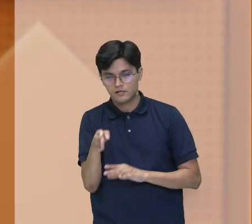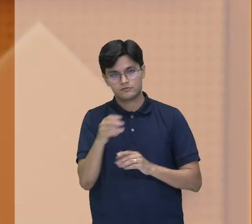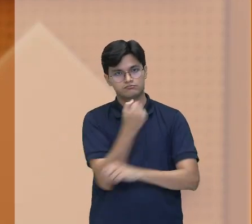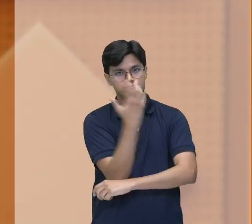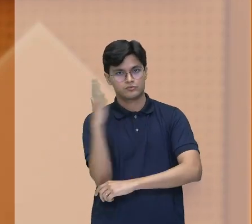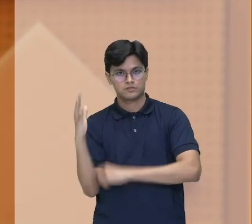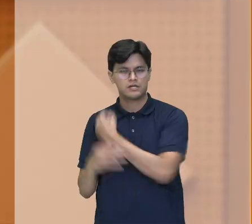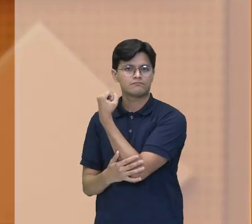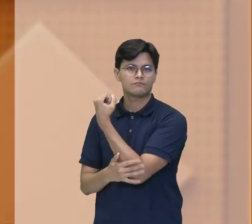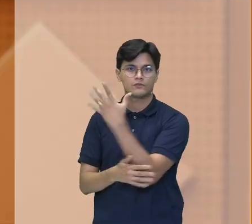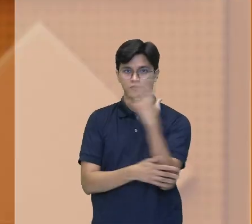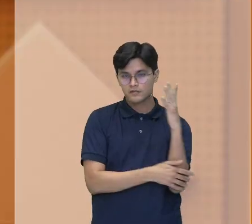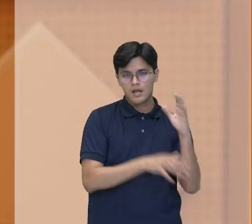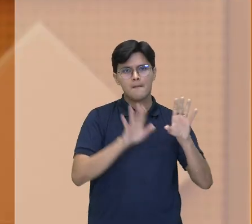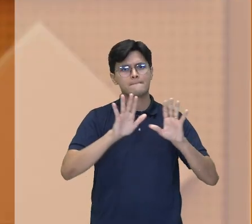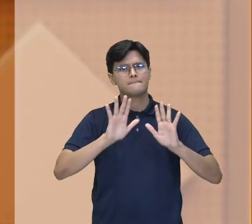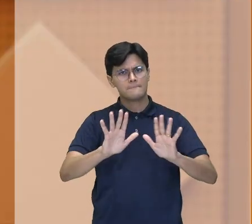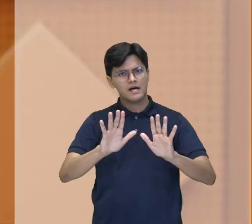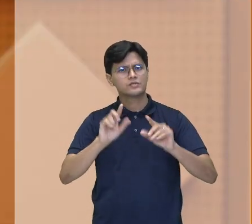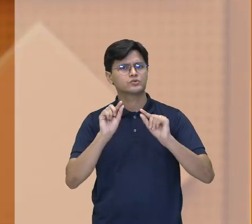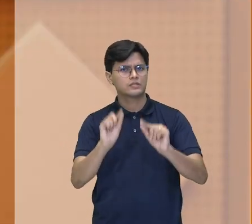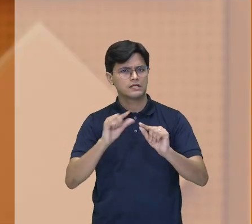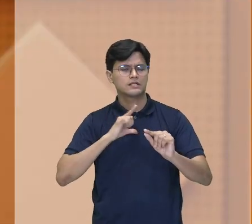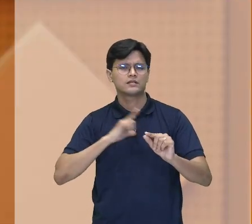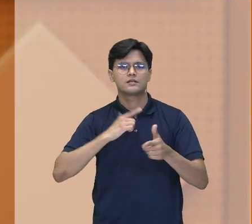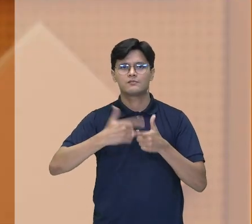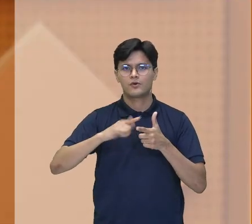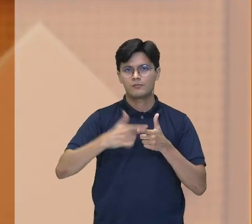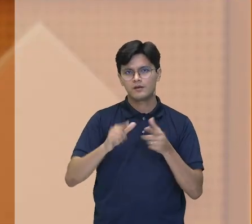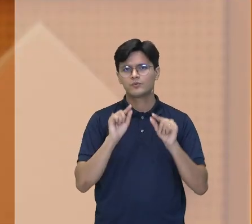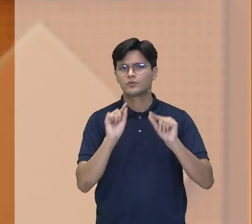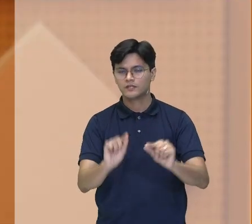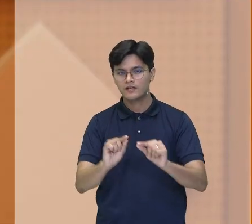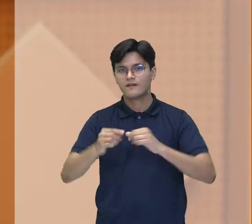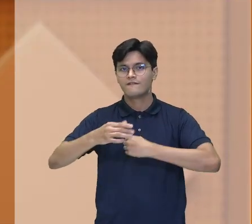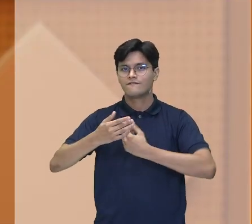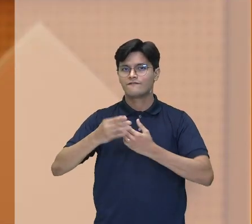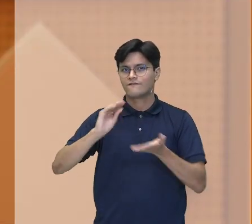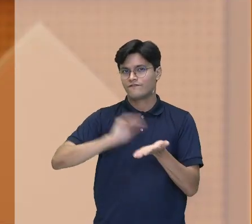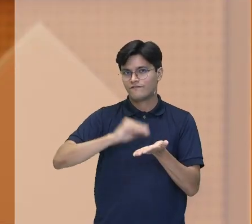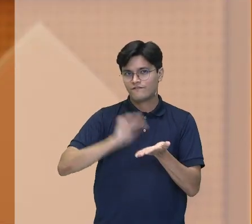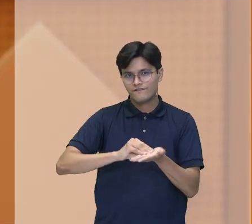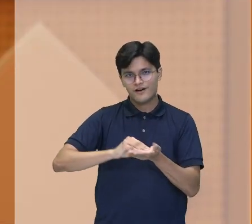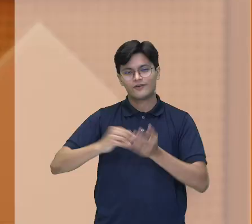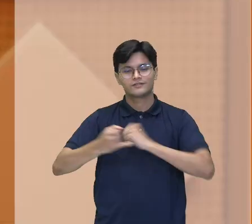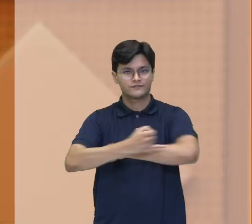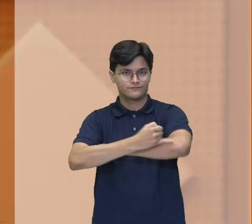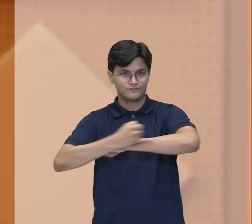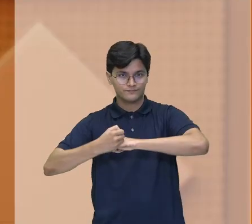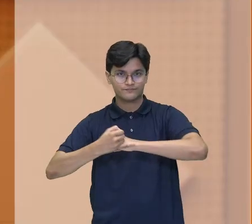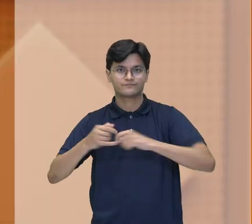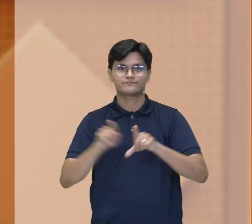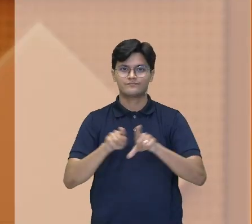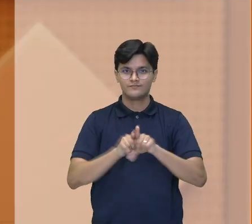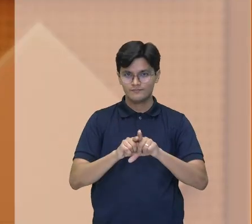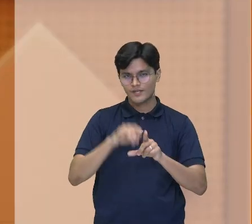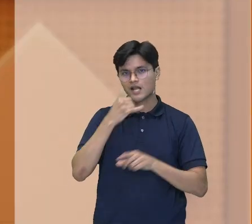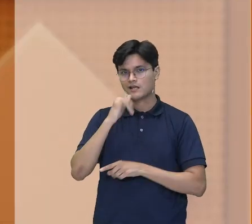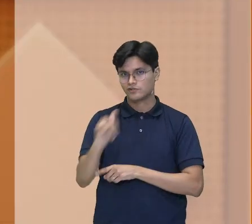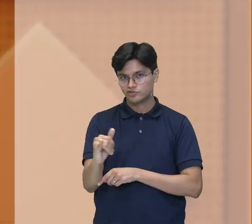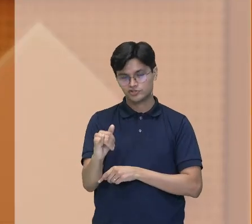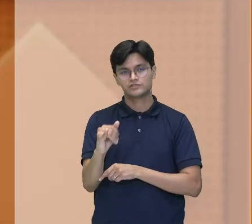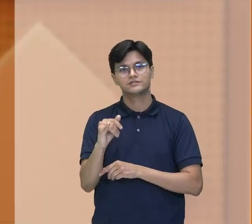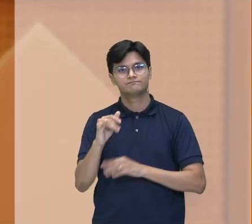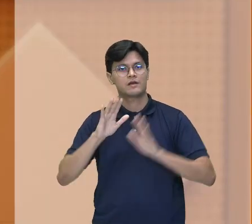de infraestrutura de saneamento básico, acesso à energia elétrica, mas os ribeirinhos eles conseguem